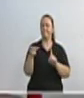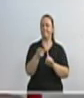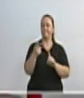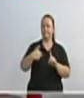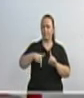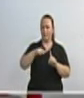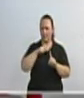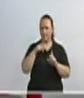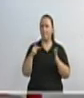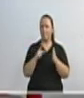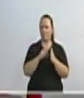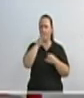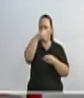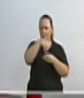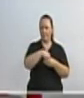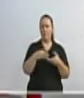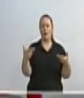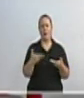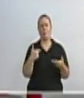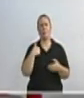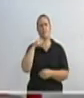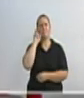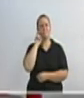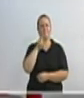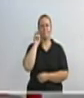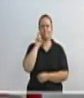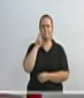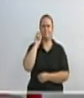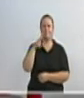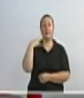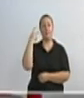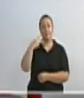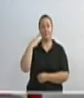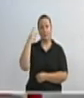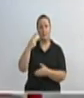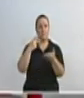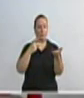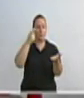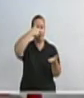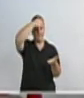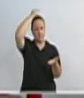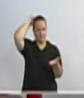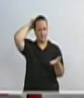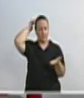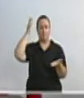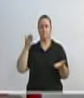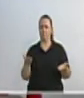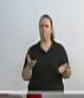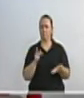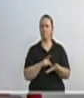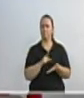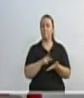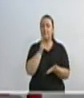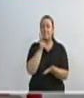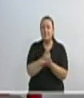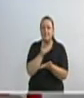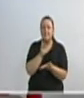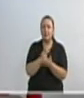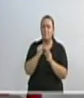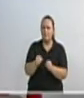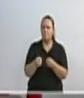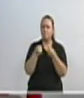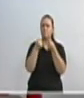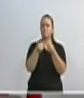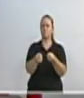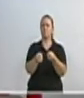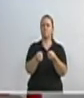as dificuldades, e agora aqui eu vejo vereadores que estão aqui presentes, vereador Adriano, que, poxa, foi um sempre lutador da